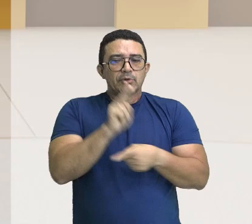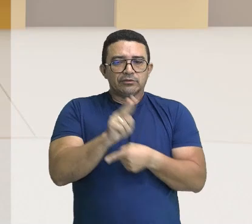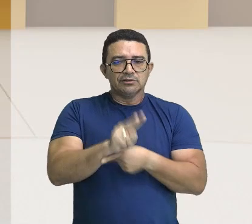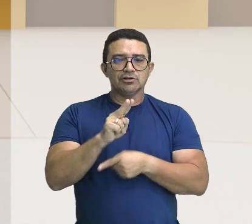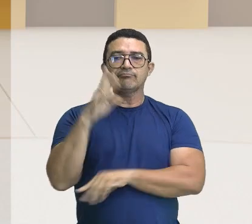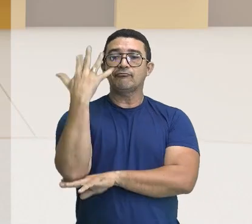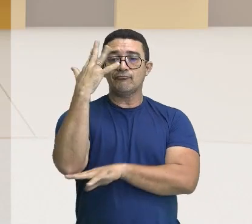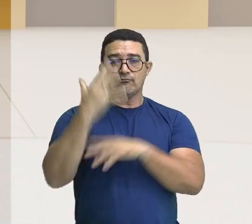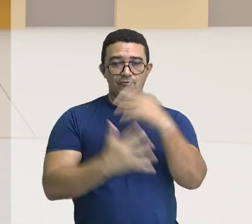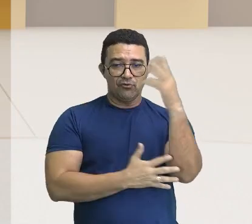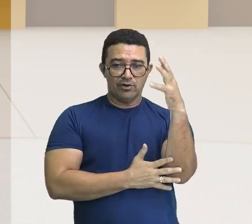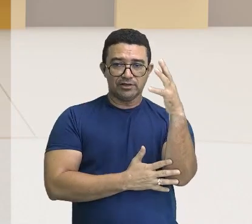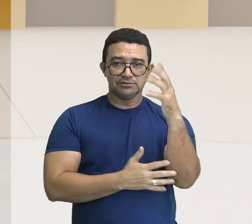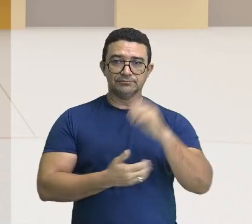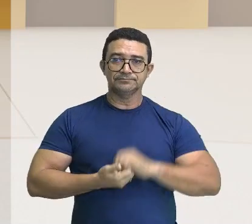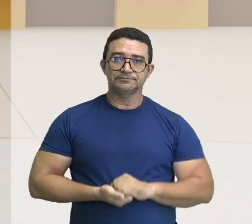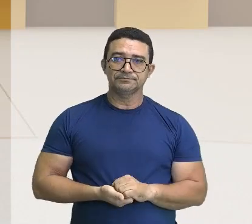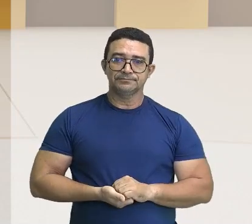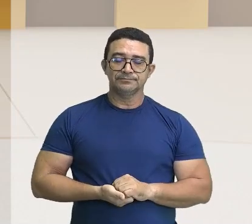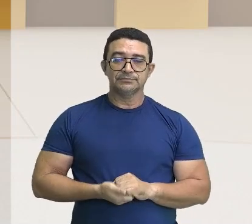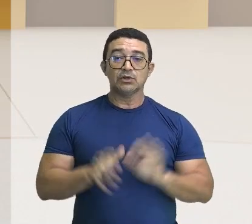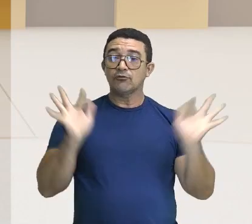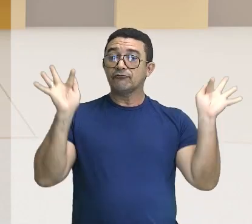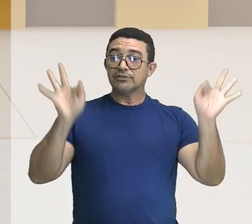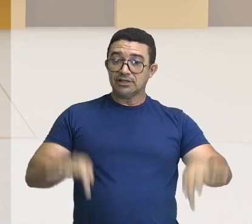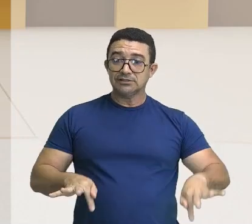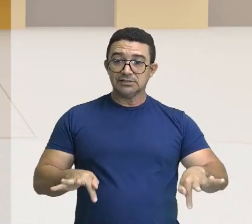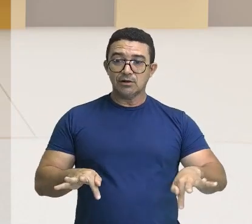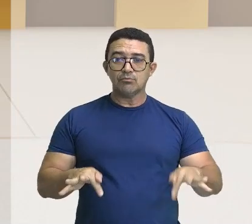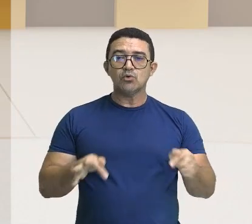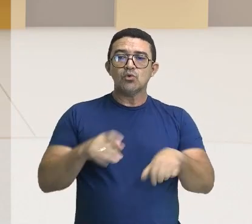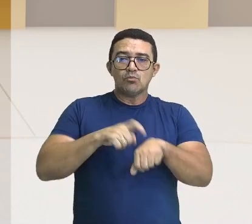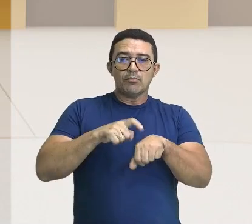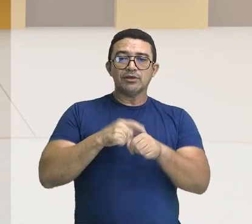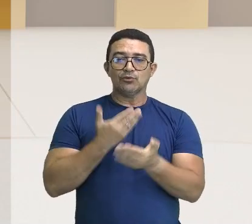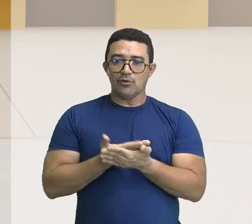floresta, não é isso? Isso. Então, finalizamos assim esse nosso momento da